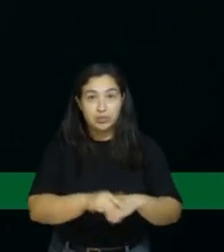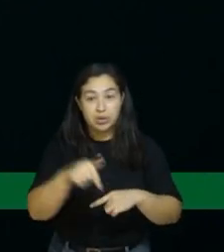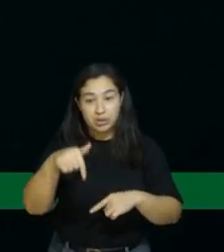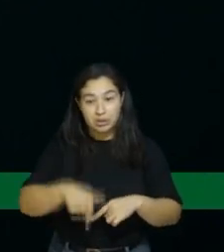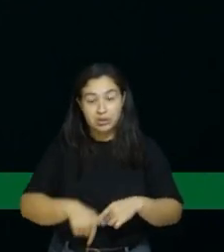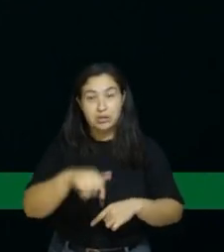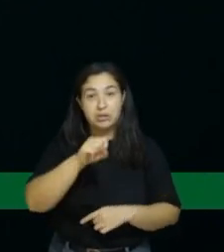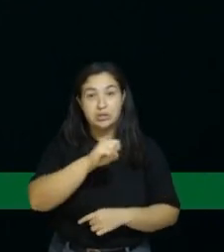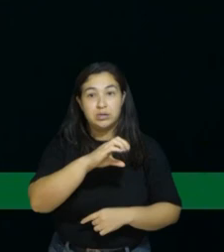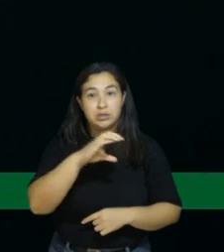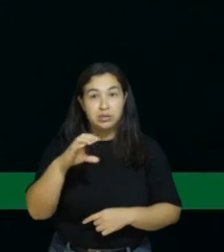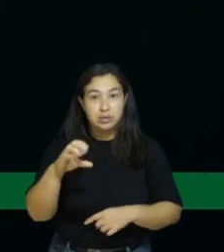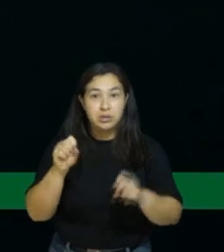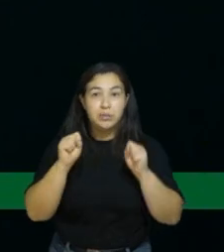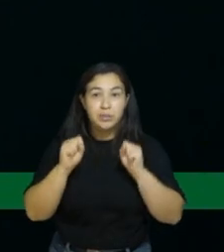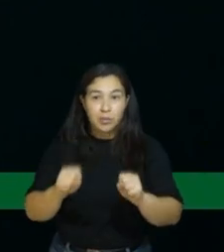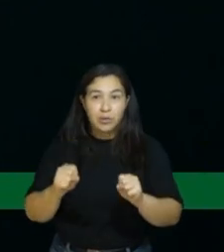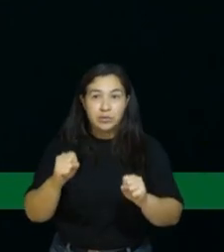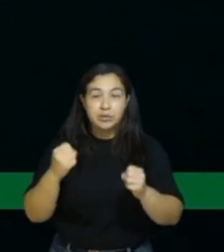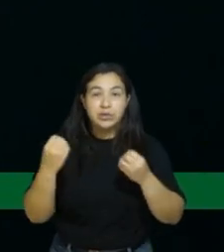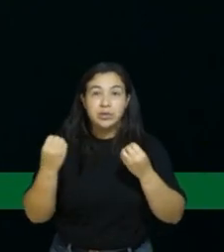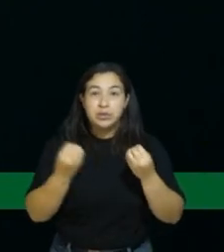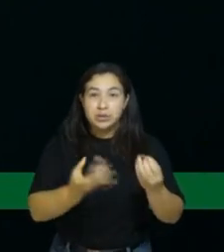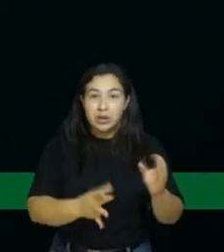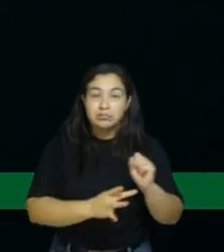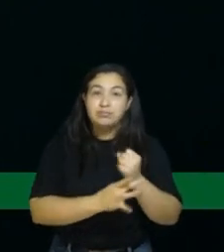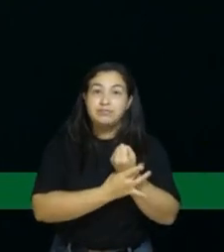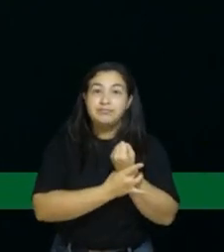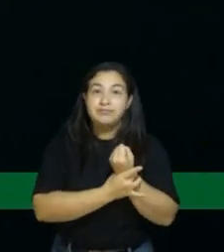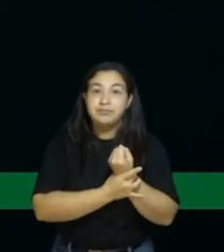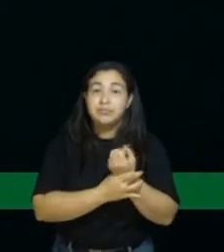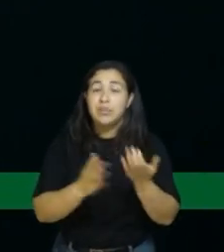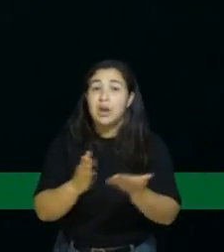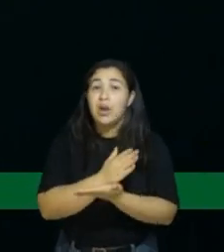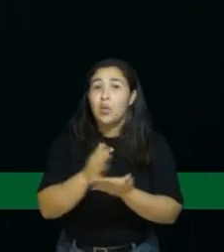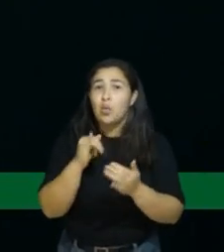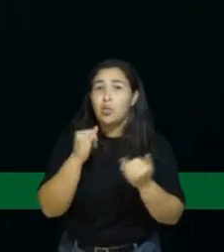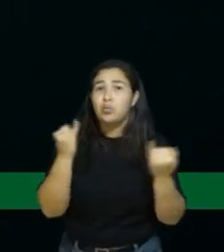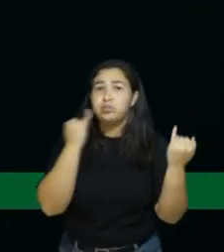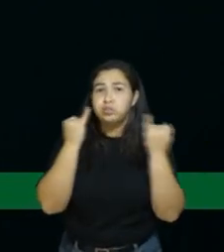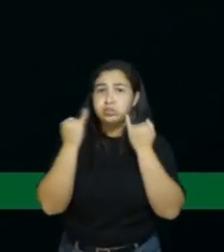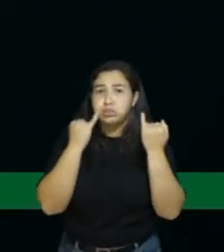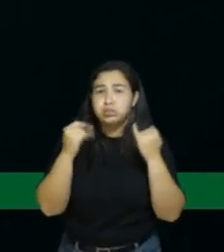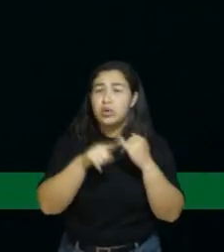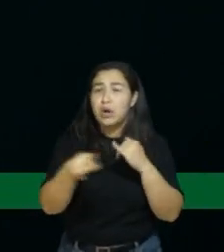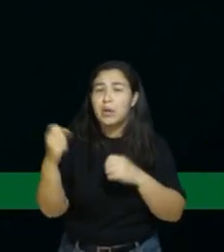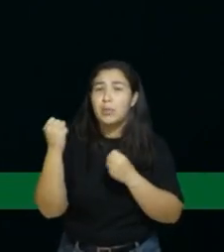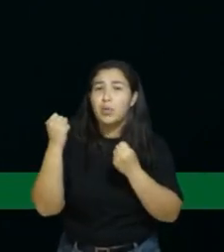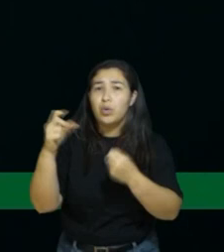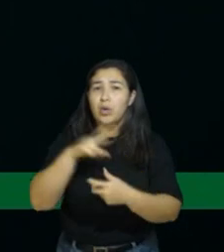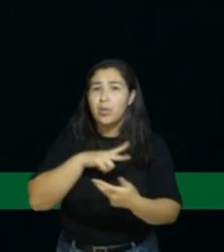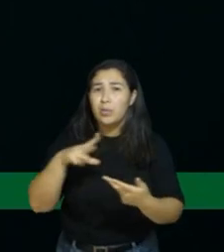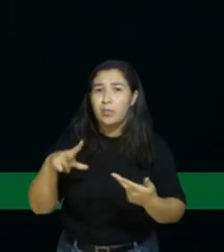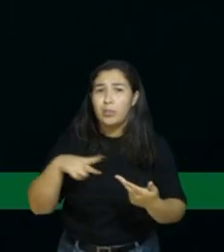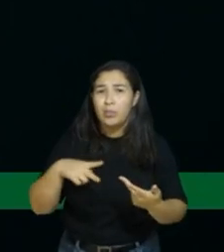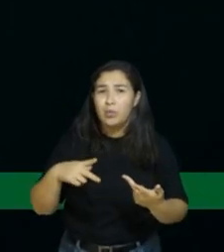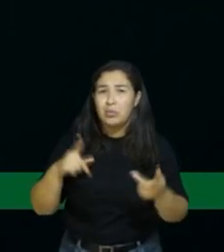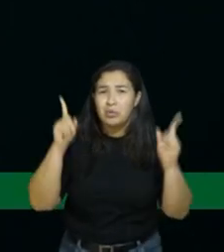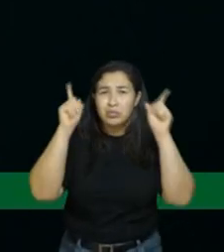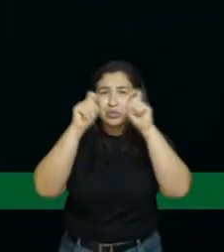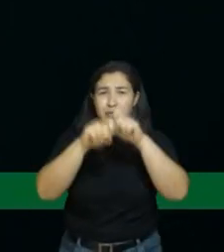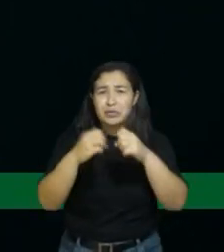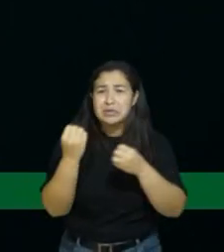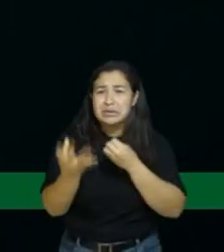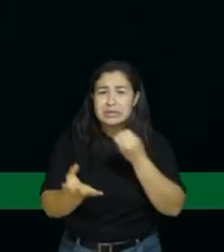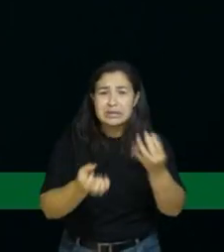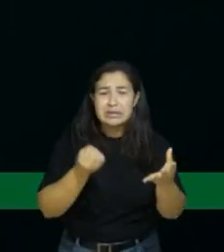Santa Catarina possam chegar com segurança a gente teve algumas denúncias que o poder público tava dificultando a chegada das doações em função de nota fiscal